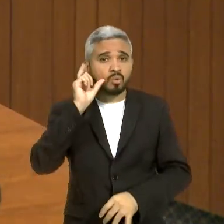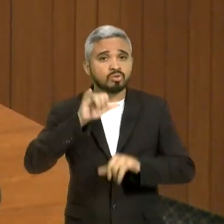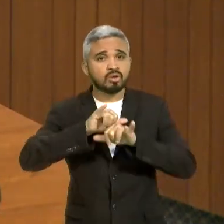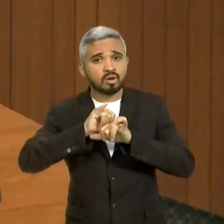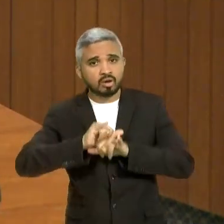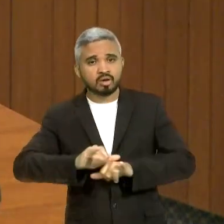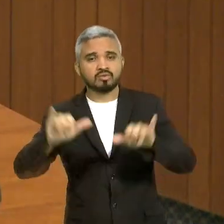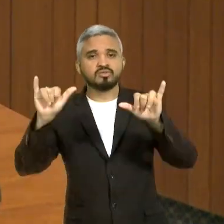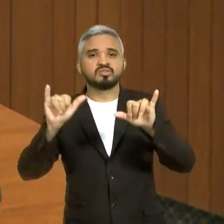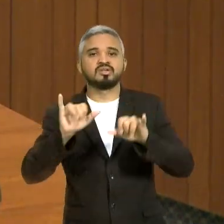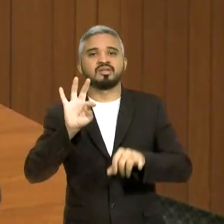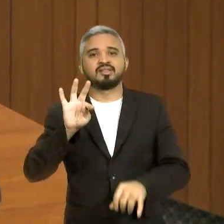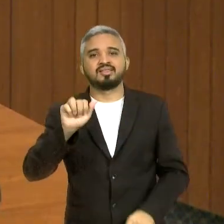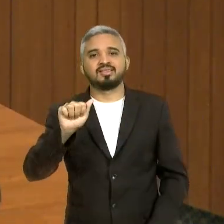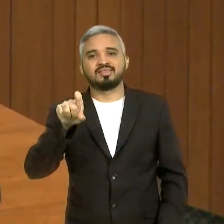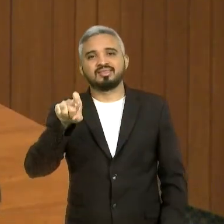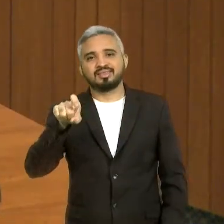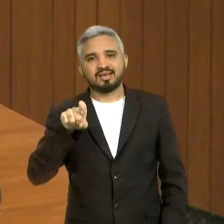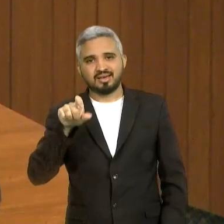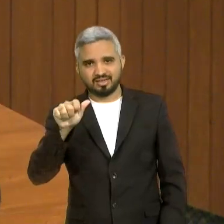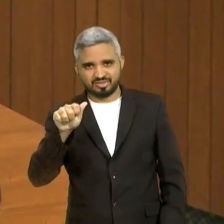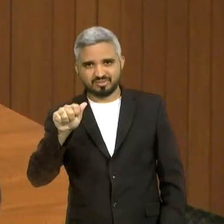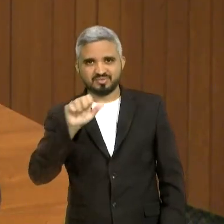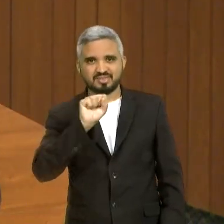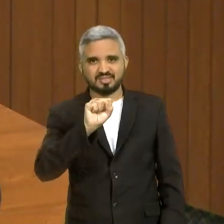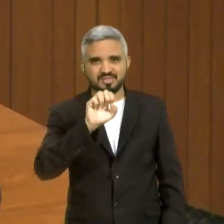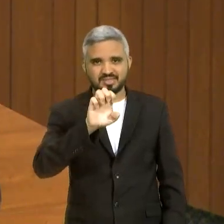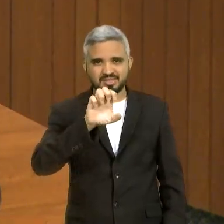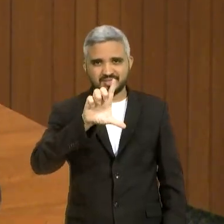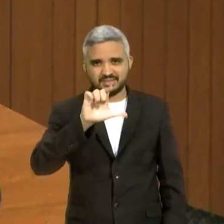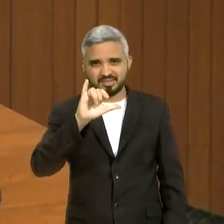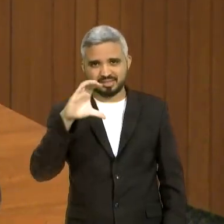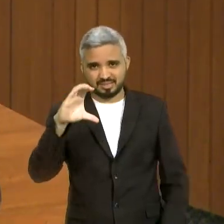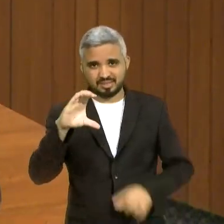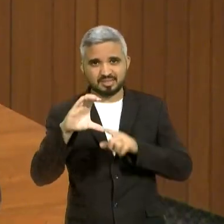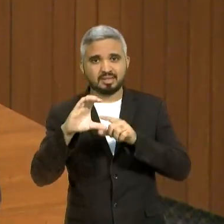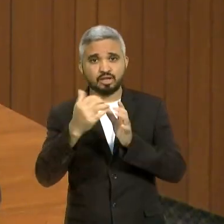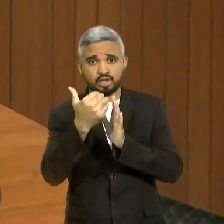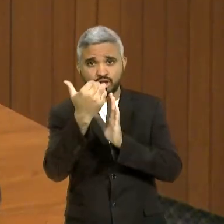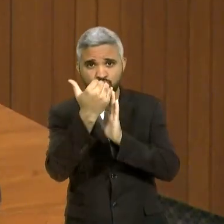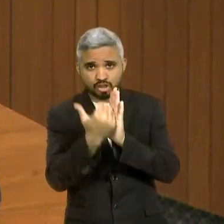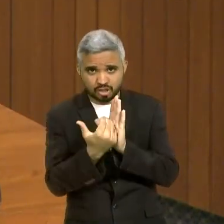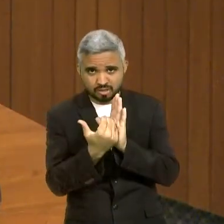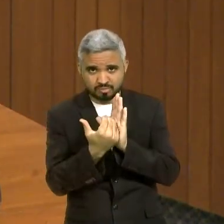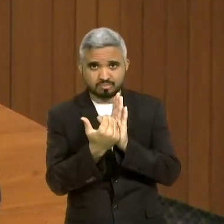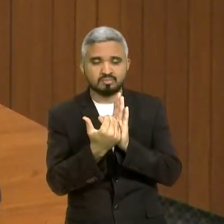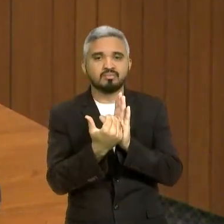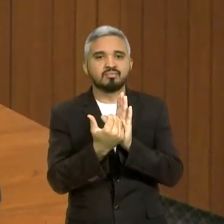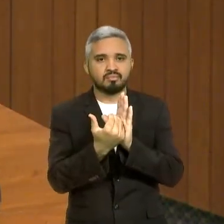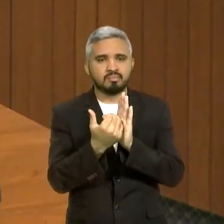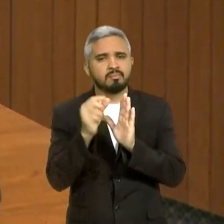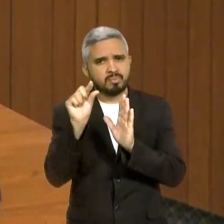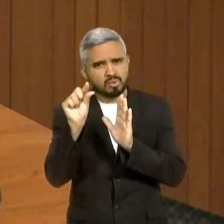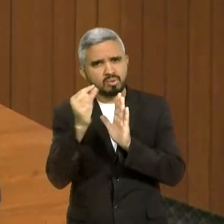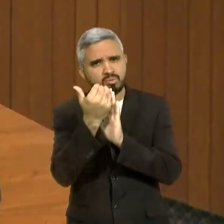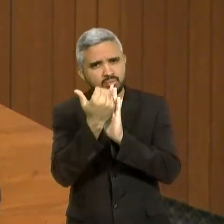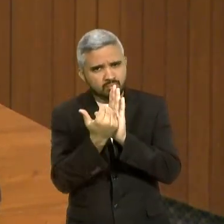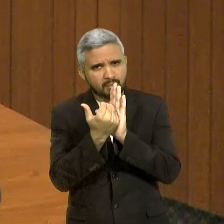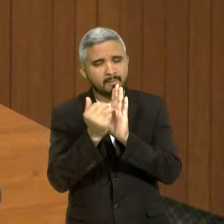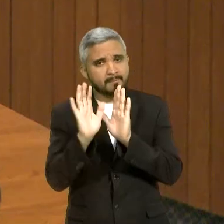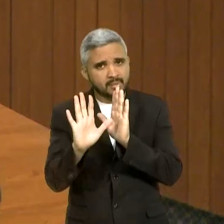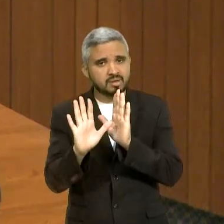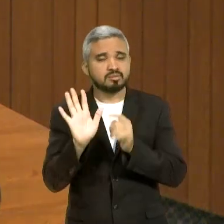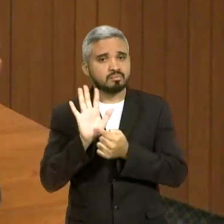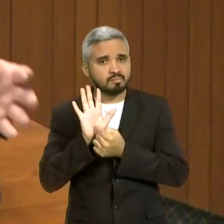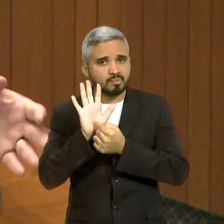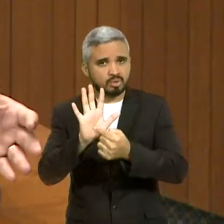ver, ainda tímida, uma redução pequena, mas já é uma redução que demonstra que o Brasil agora voltou, o Brasil vive realmente um novo